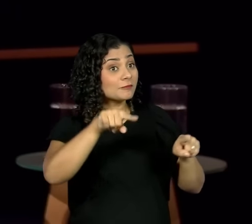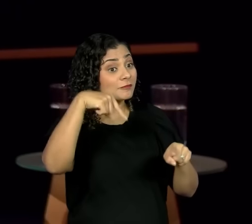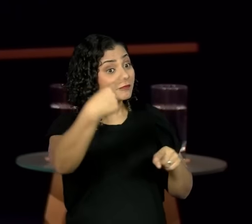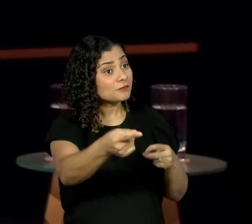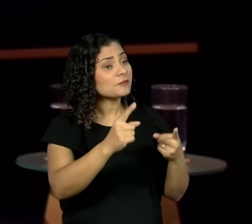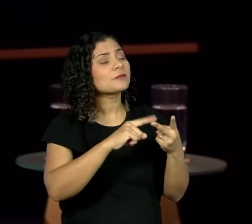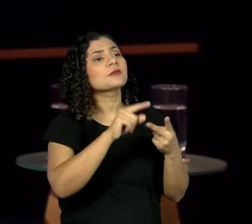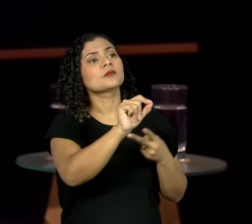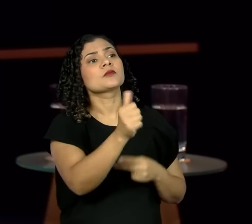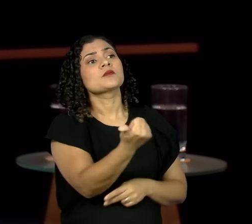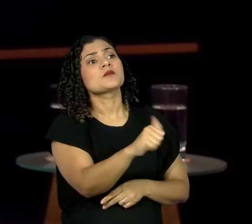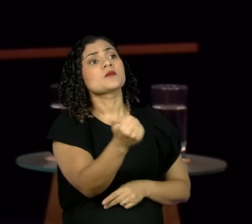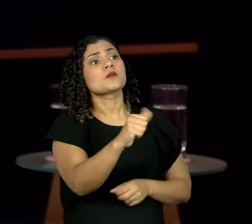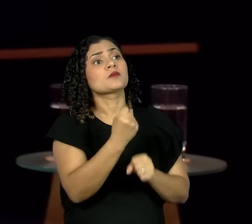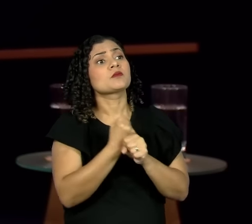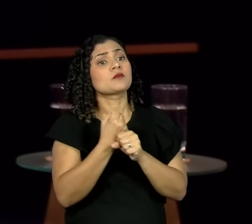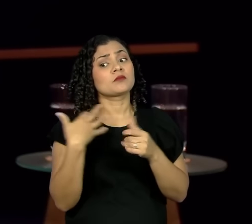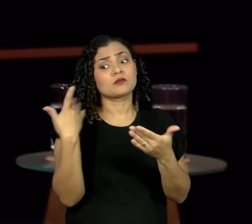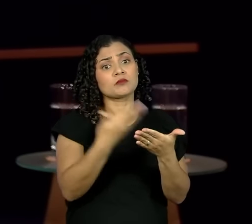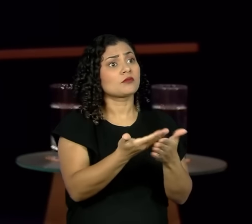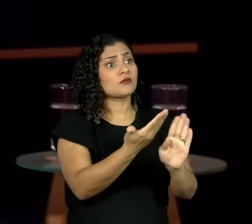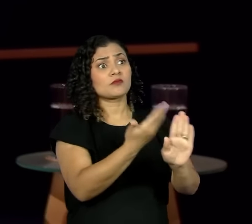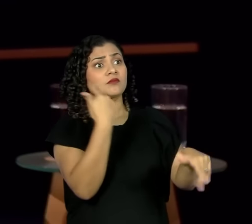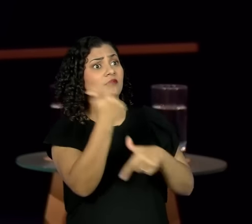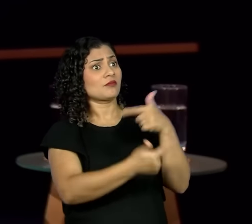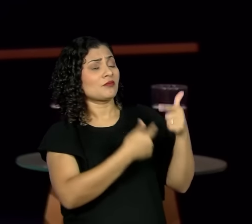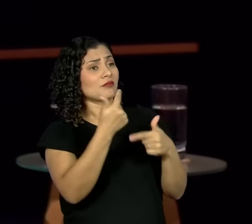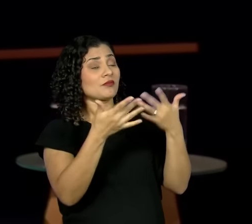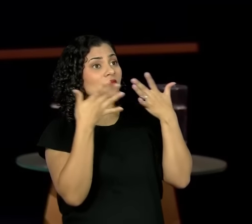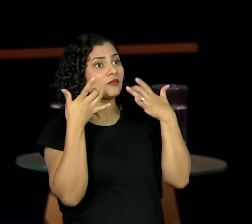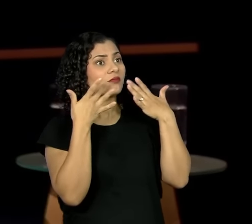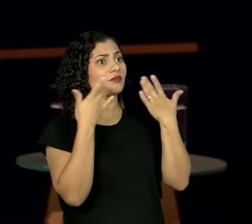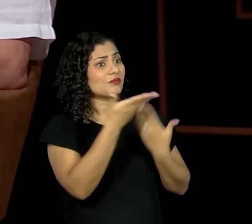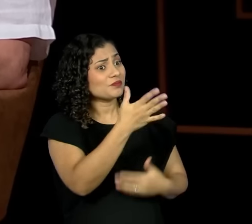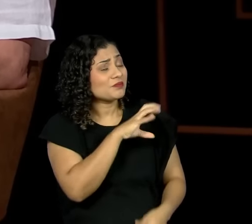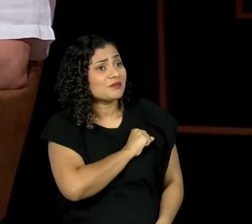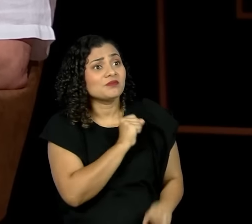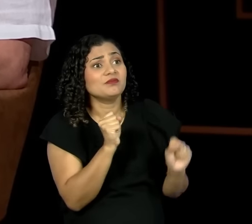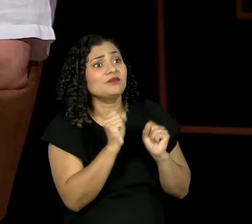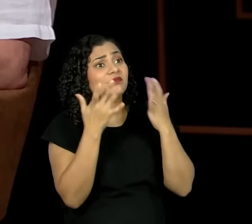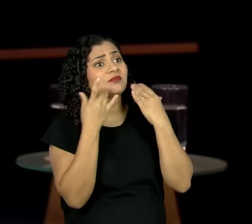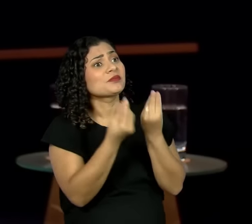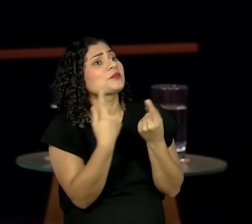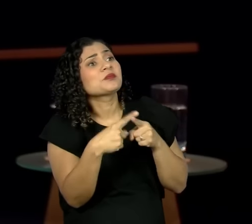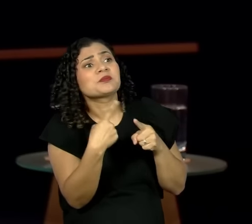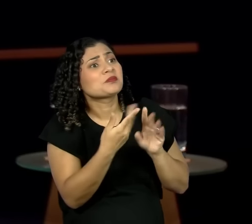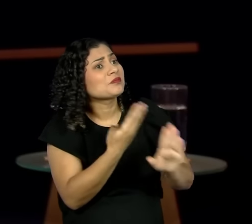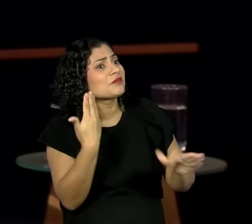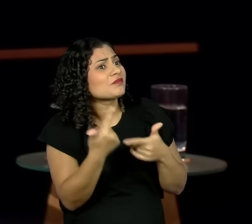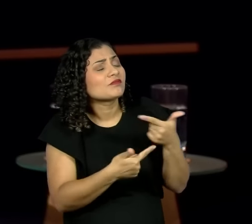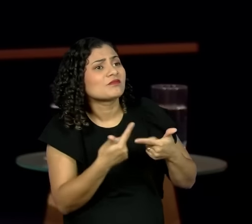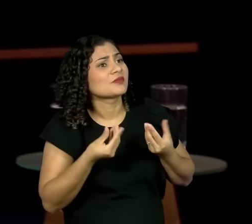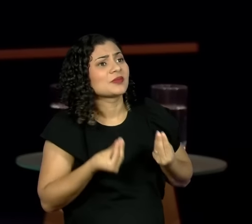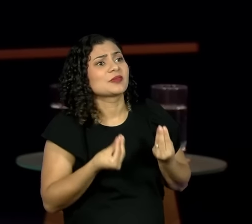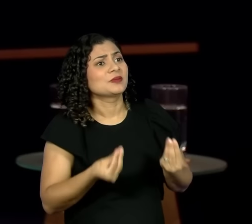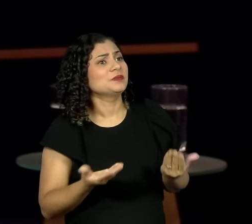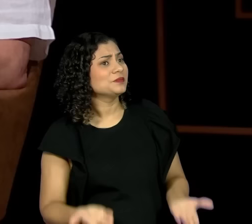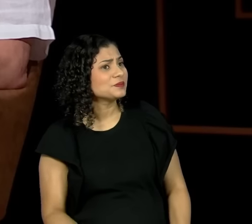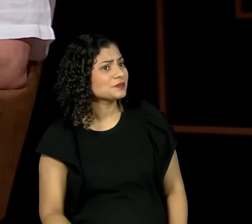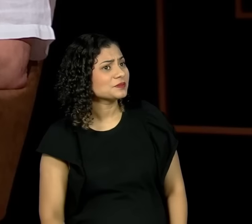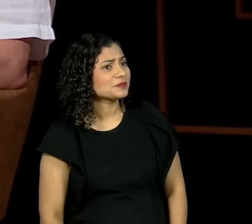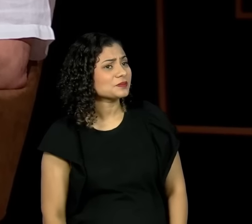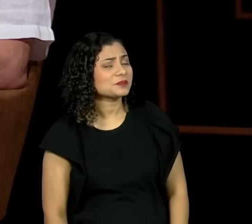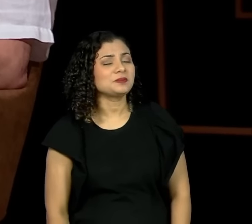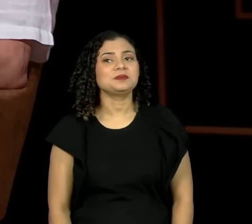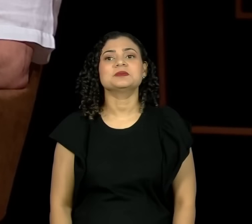ficou 11 anos afastado do Palco para um cara que gosta tanto do palco por esse afastamento tão